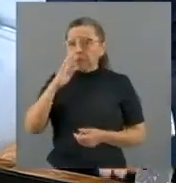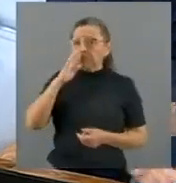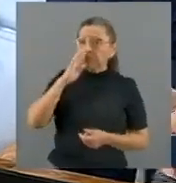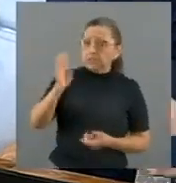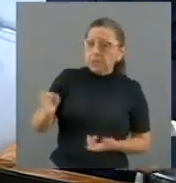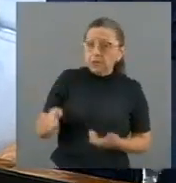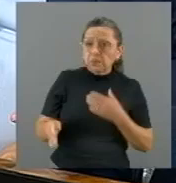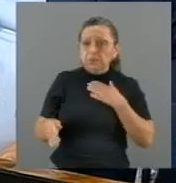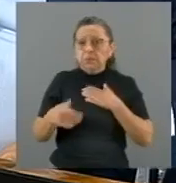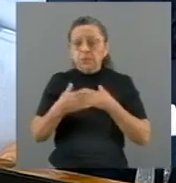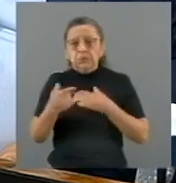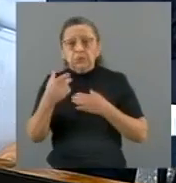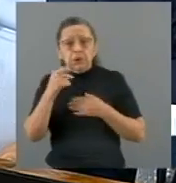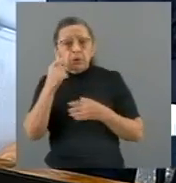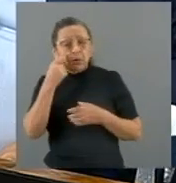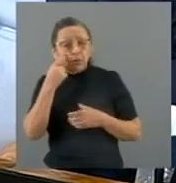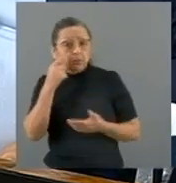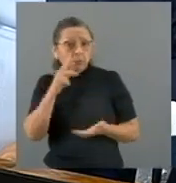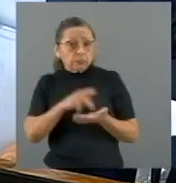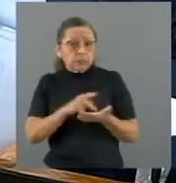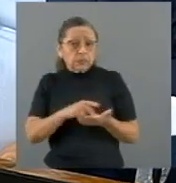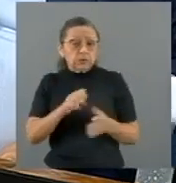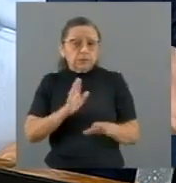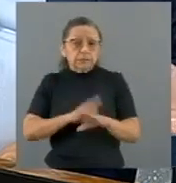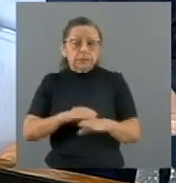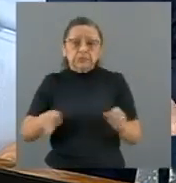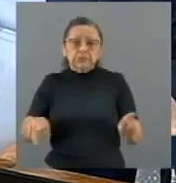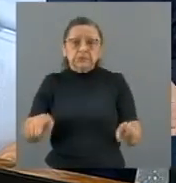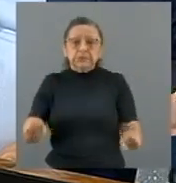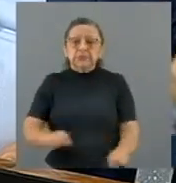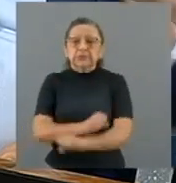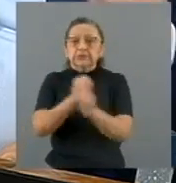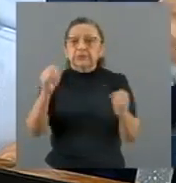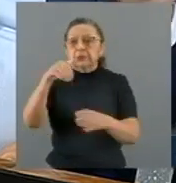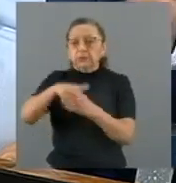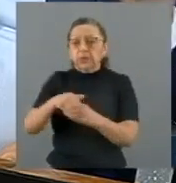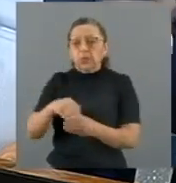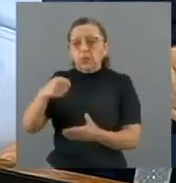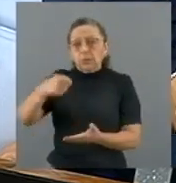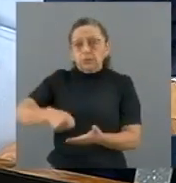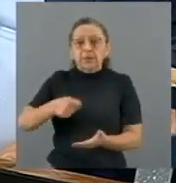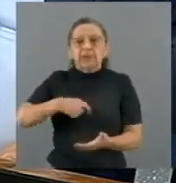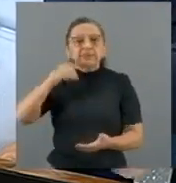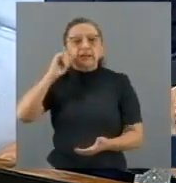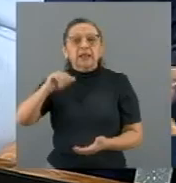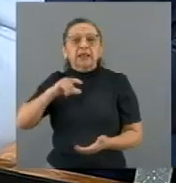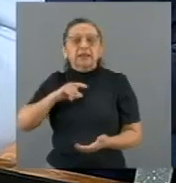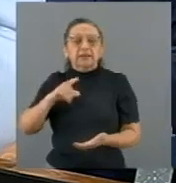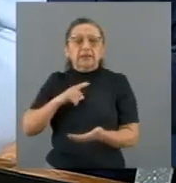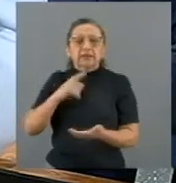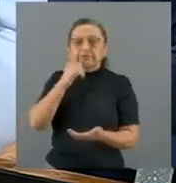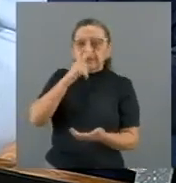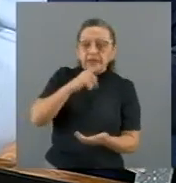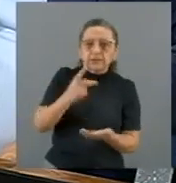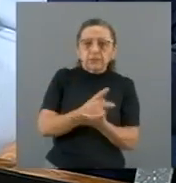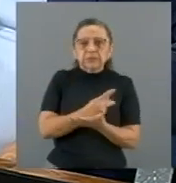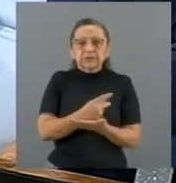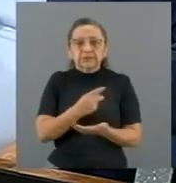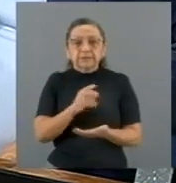a velocidade que o próprio sistema eleitoral determina, né, para que não haja injustiça, né, pela, assim, um certo